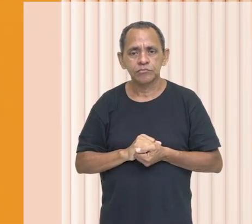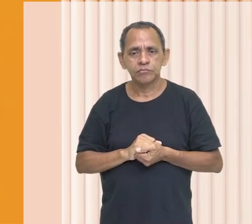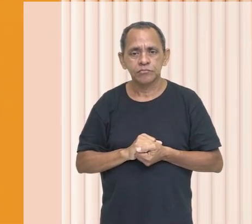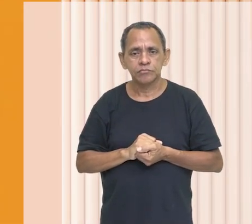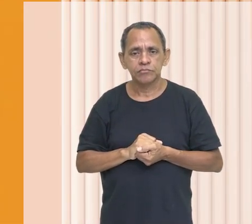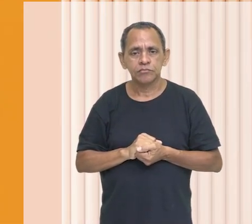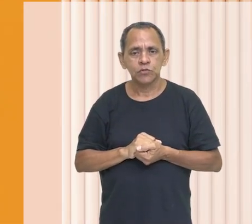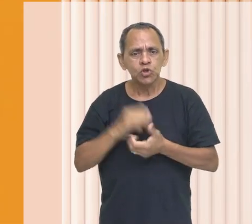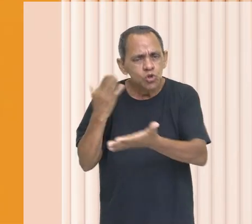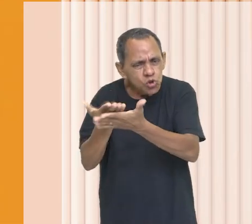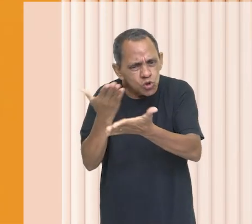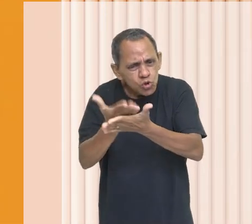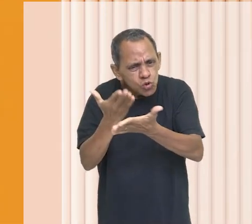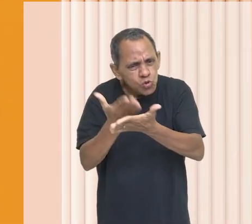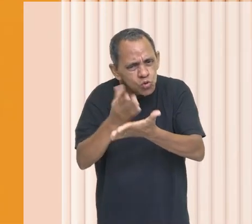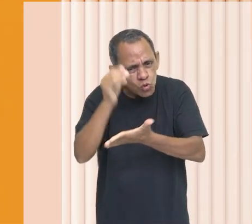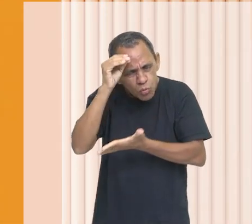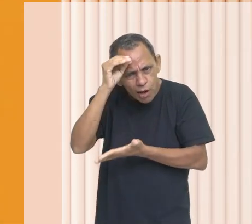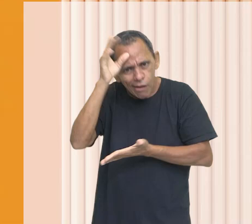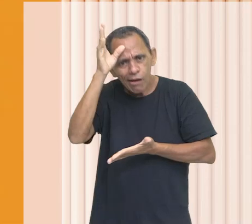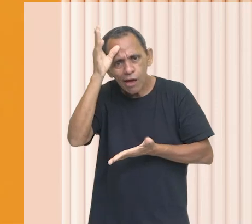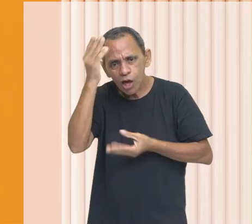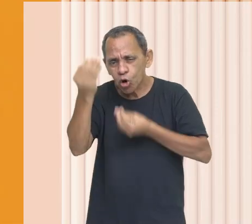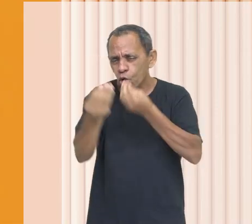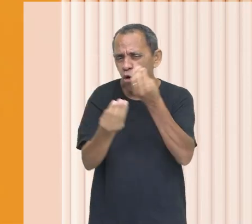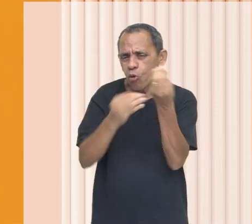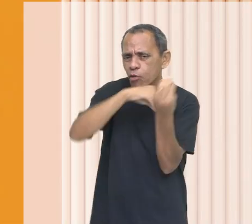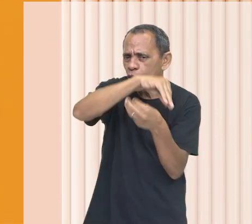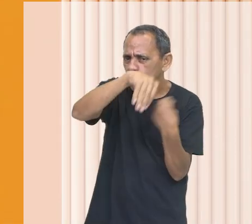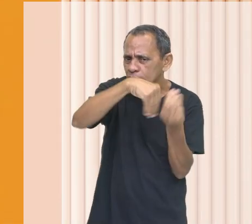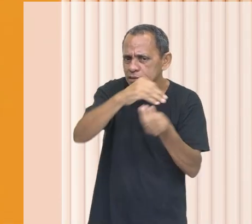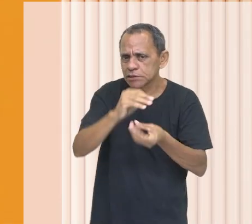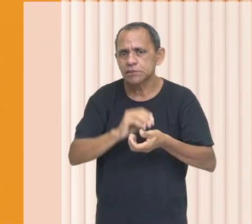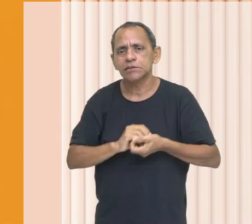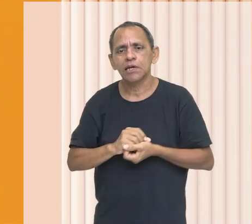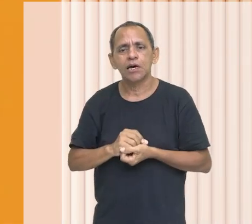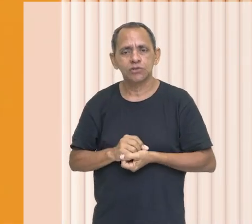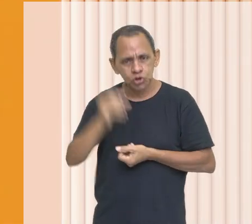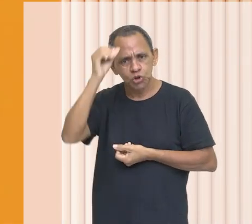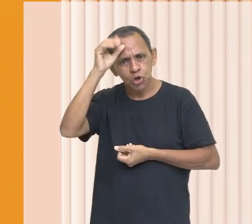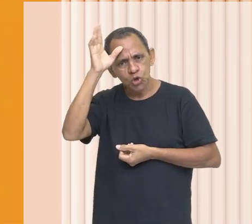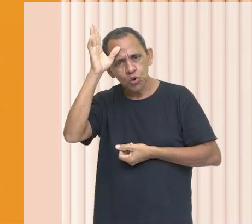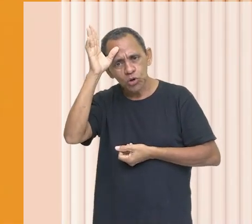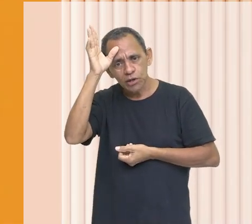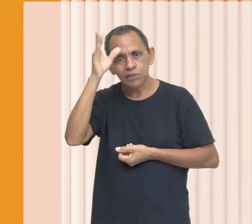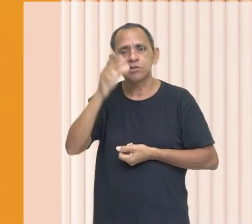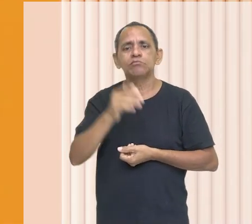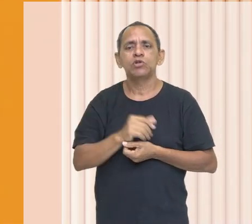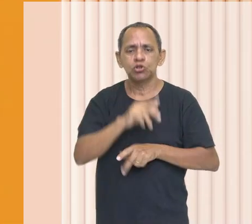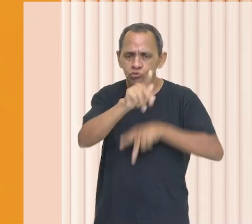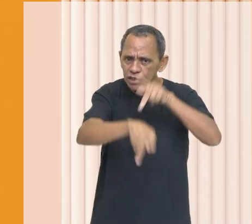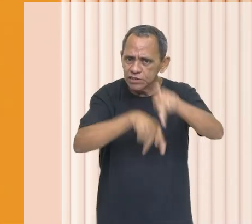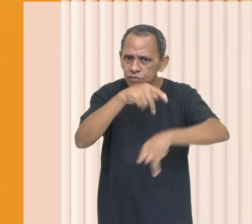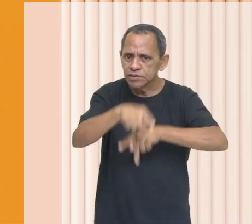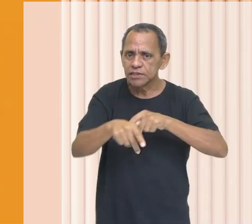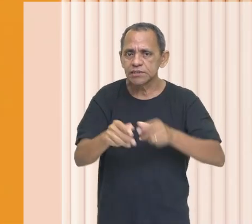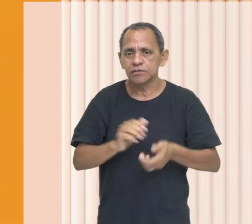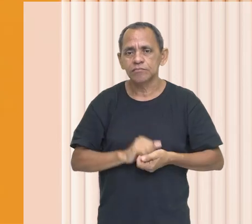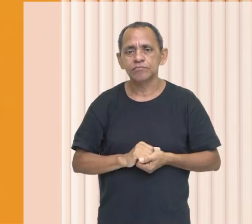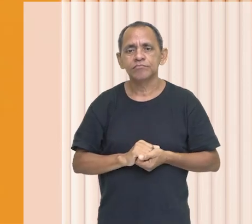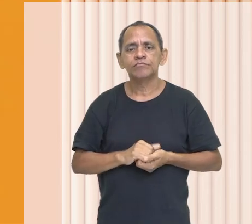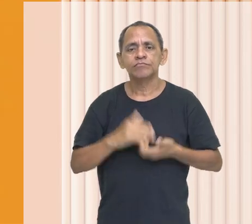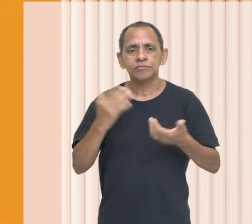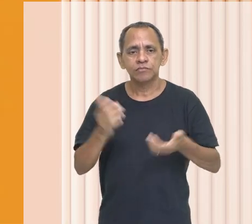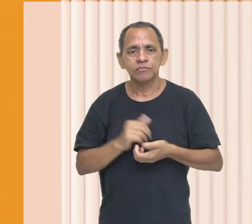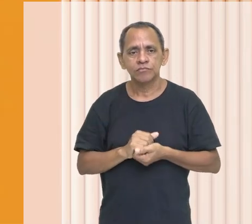para compreender justamente a complexidade do conhecimento dos maias, tá? E assim